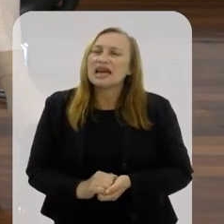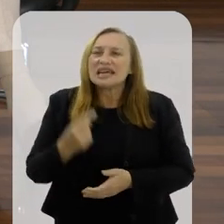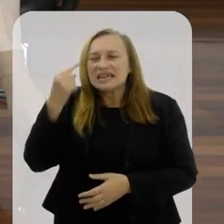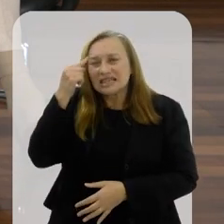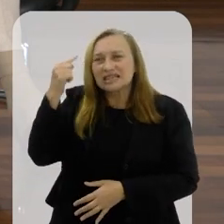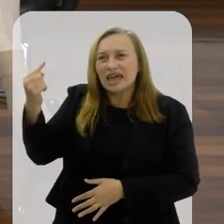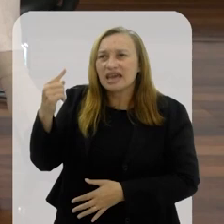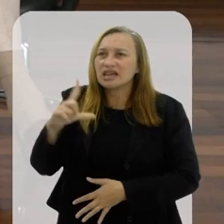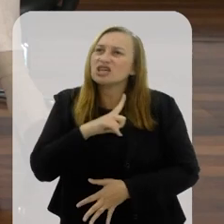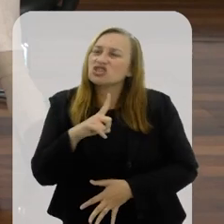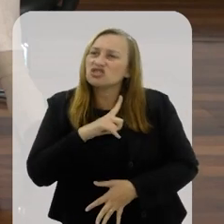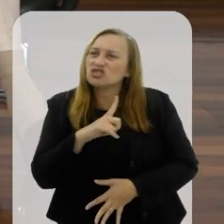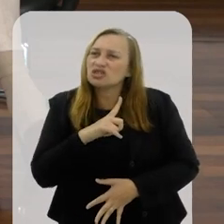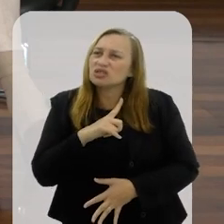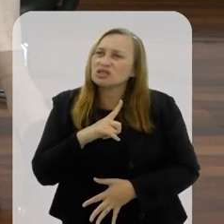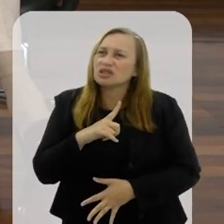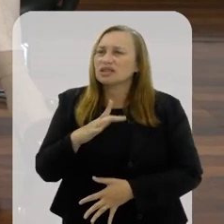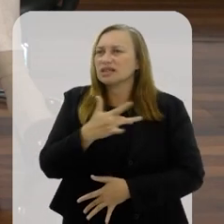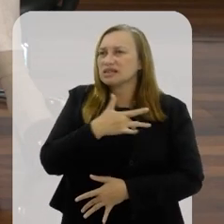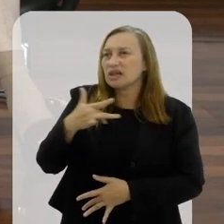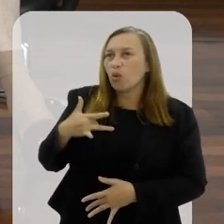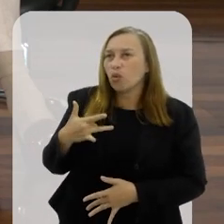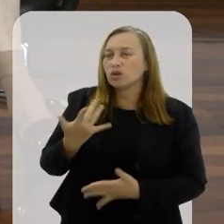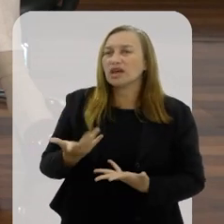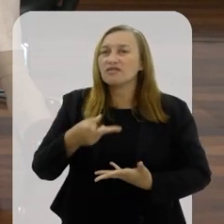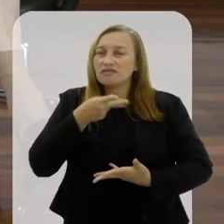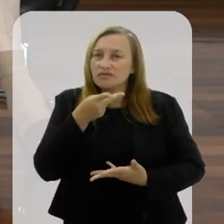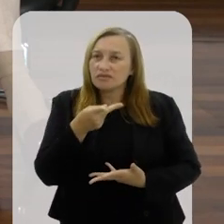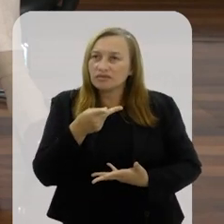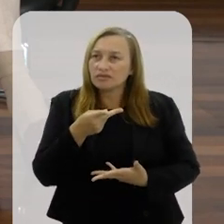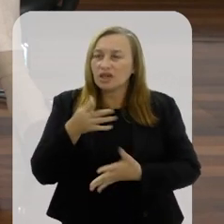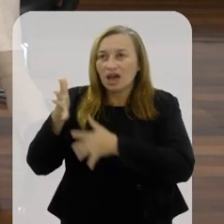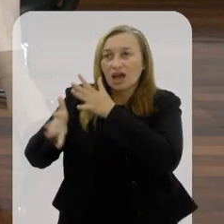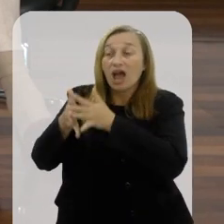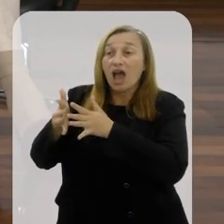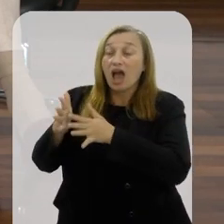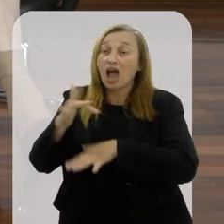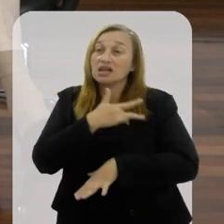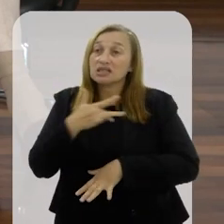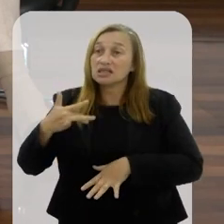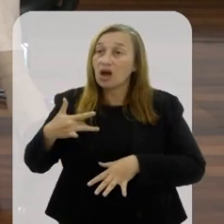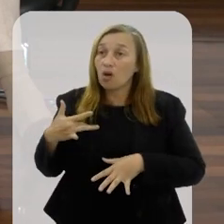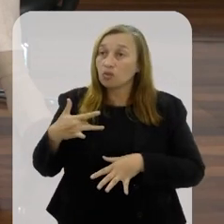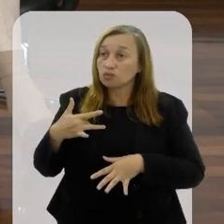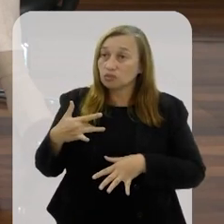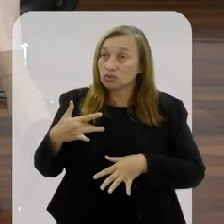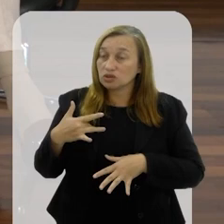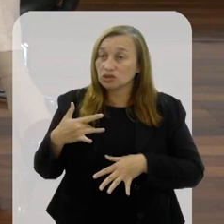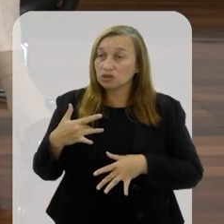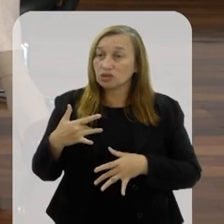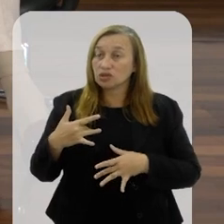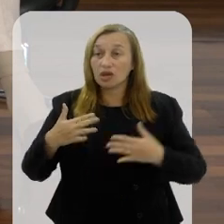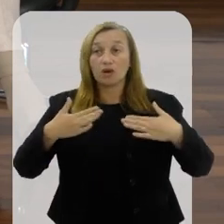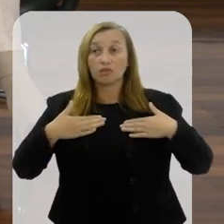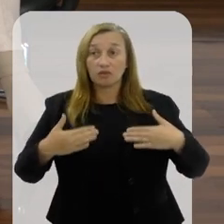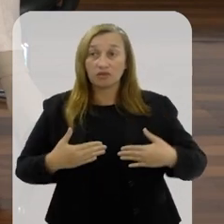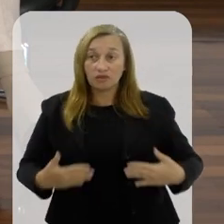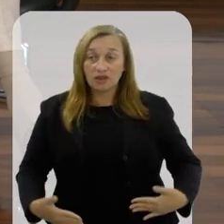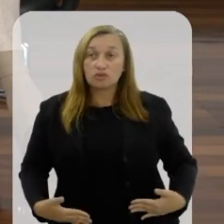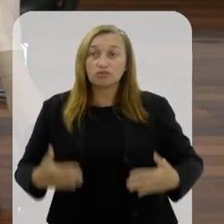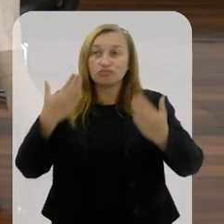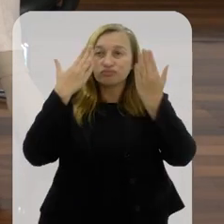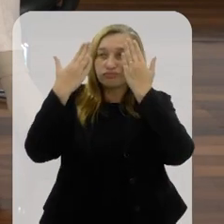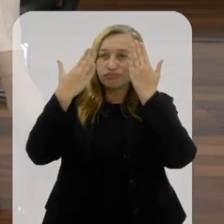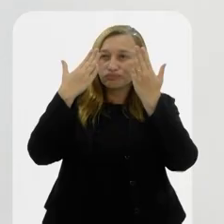pouco ali a ideia que se tinha a respeito da saúde. E aí disse, a saúde é um estado de completo bem-estar